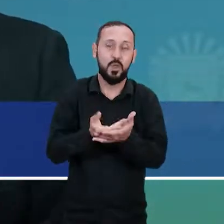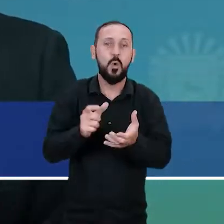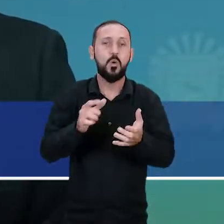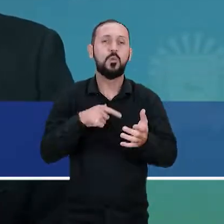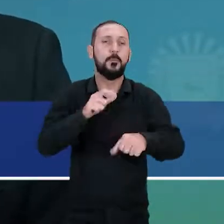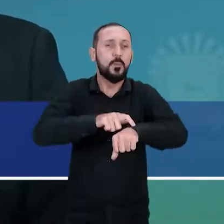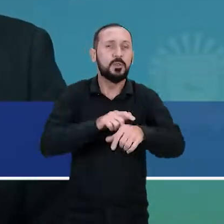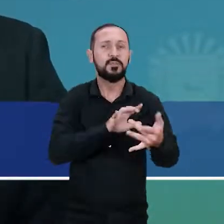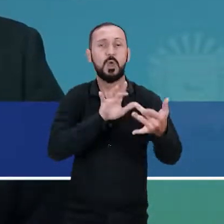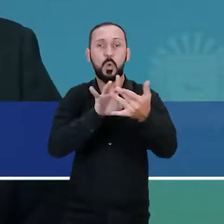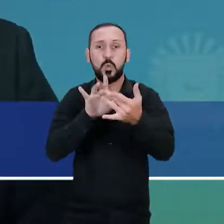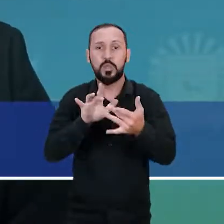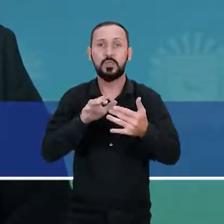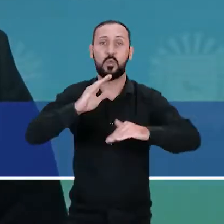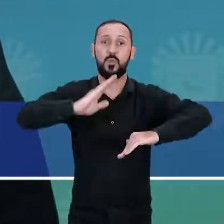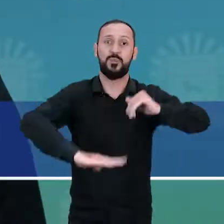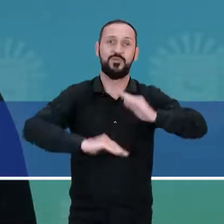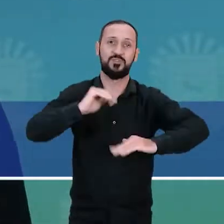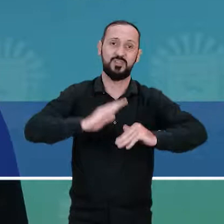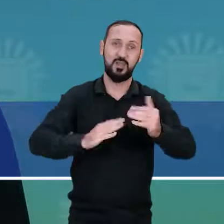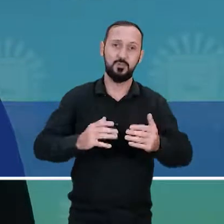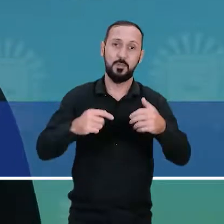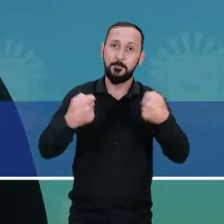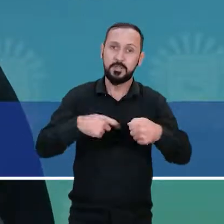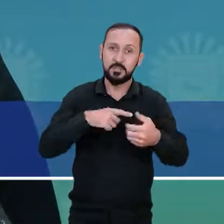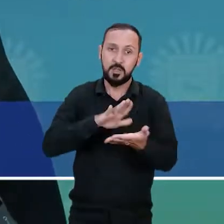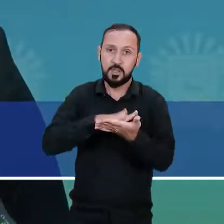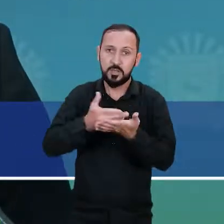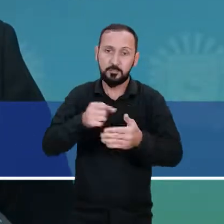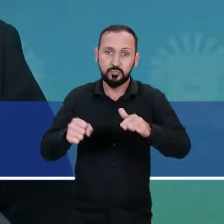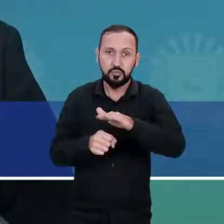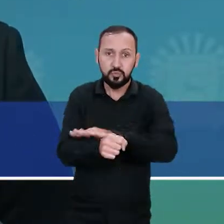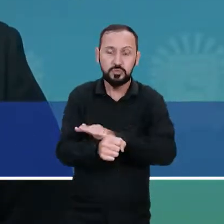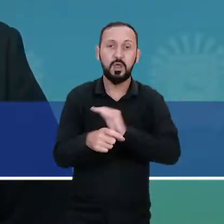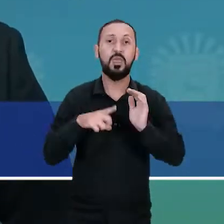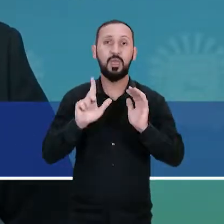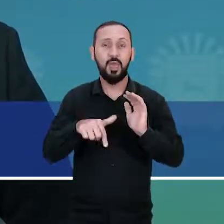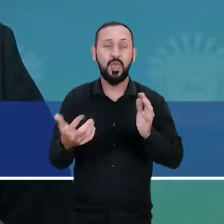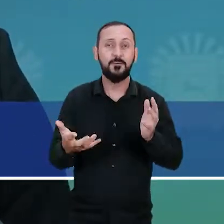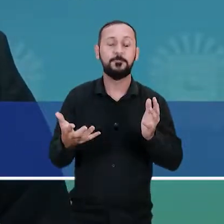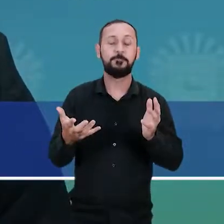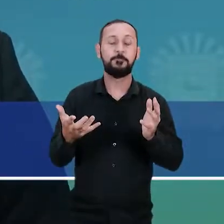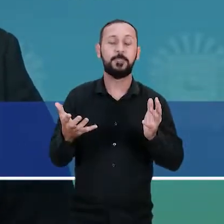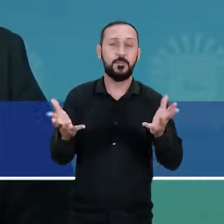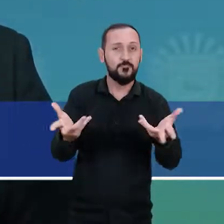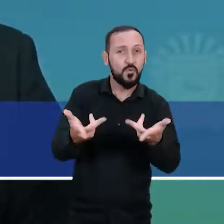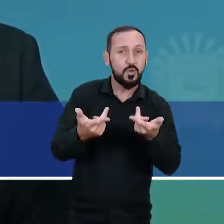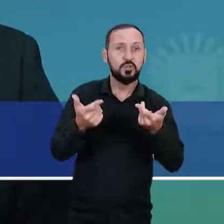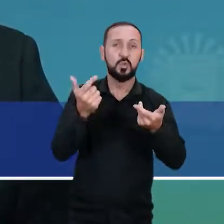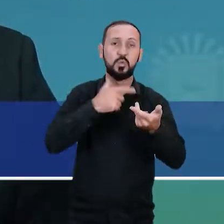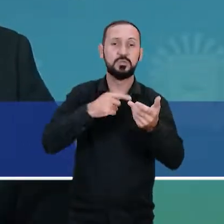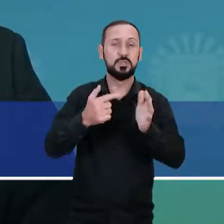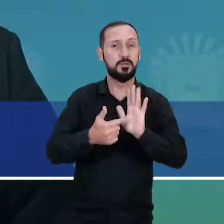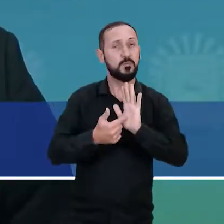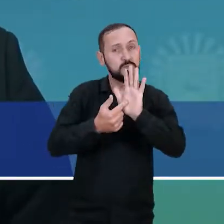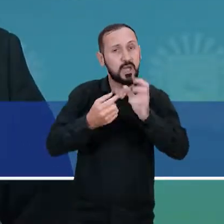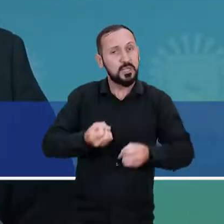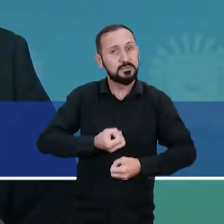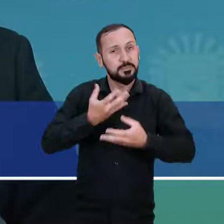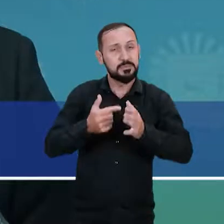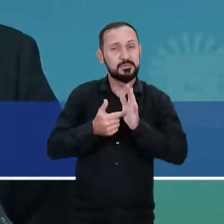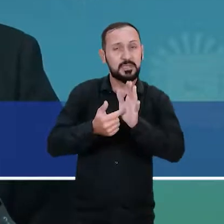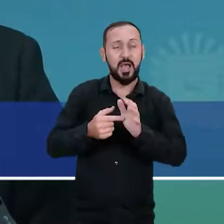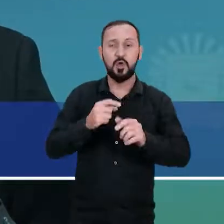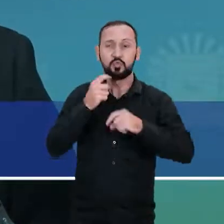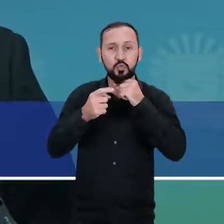ambiente onde ela vai ter um contato direto com um profissional. Então, tendo um tradutor que consiga expressar e